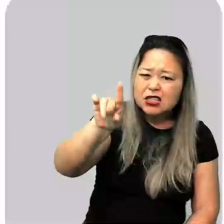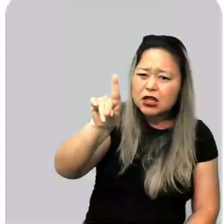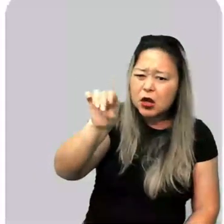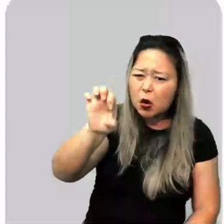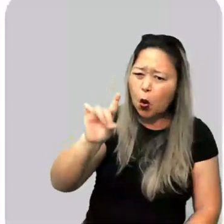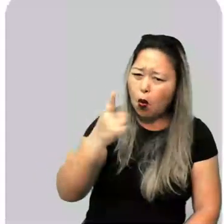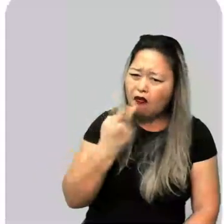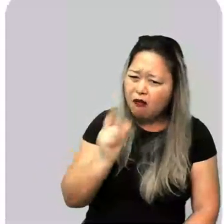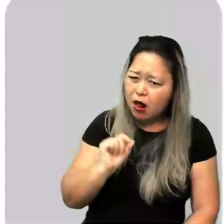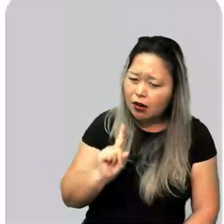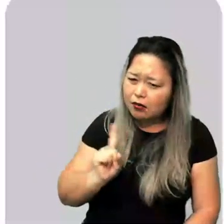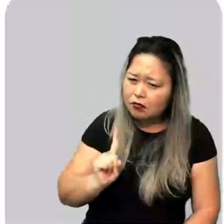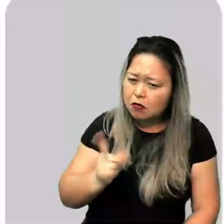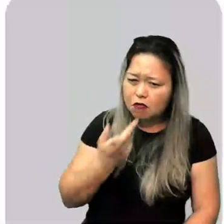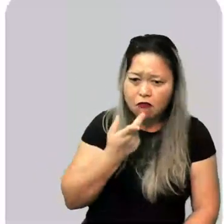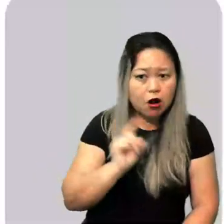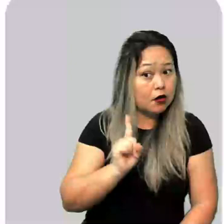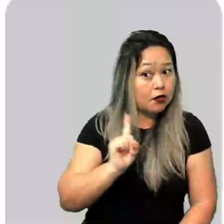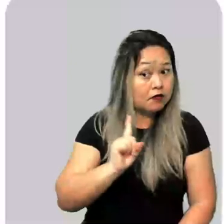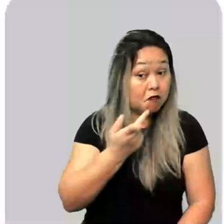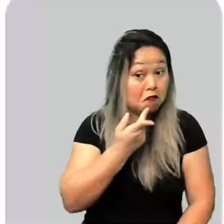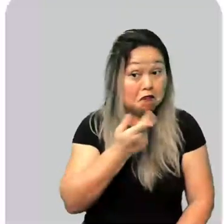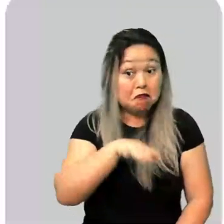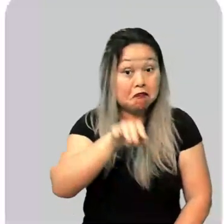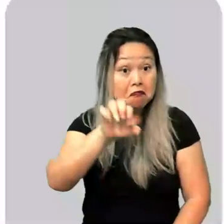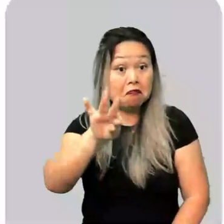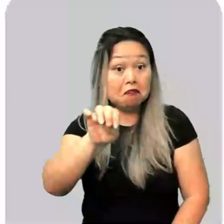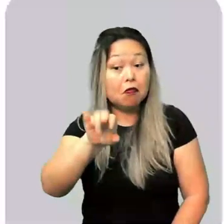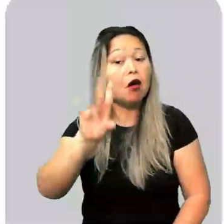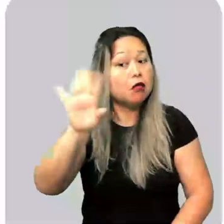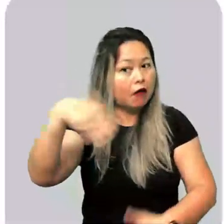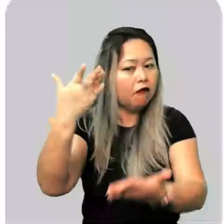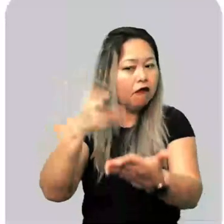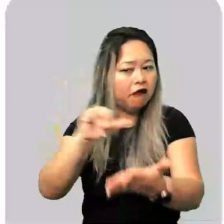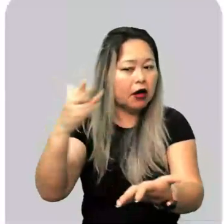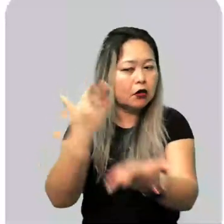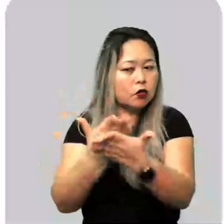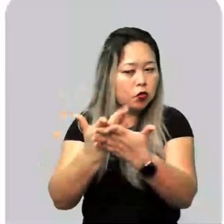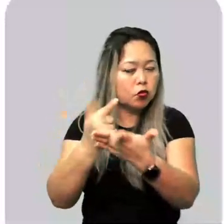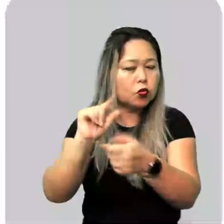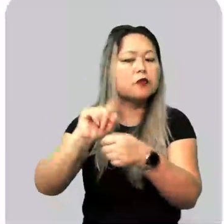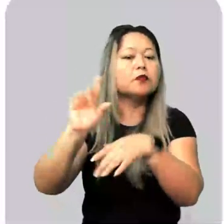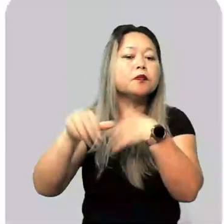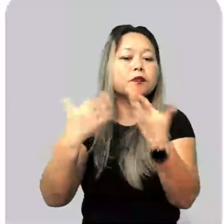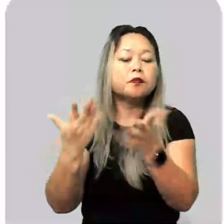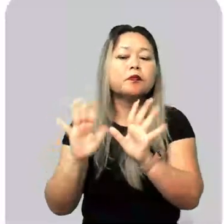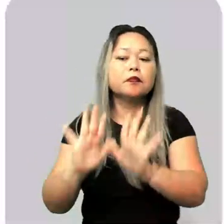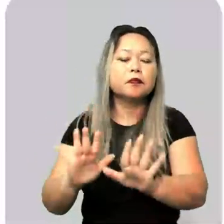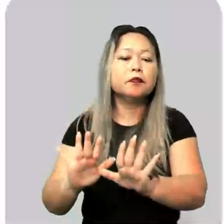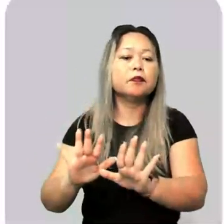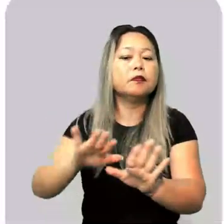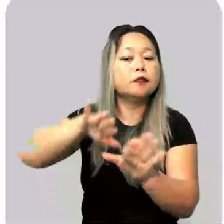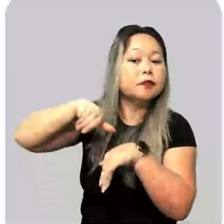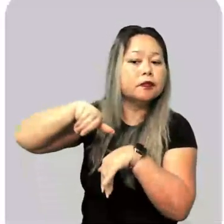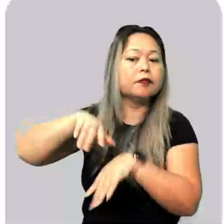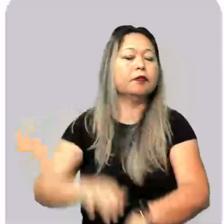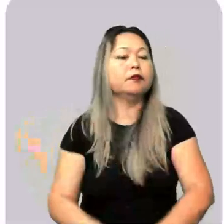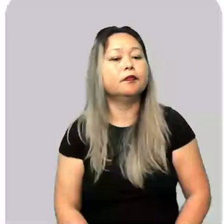falado disso, não. Não falei mesmo, tá? Os esteroides a gente vai estudar ainda, que vai estar compondo aí os lipídios. Então,